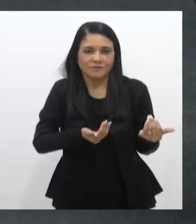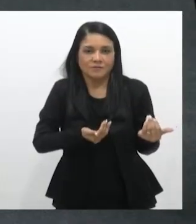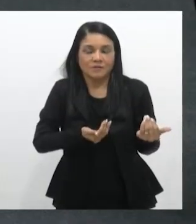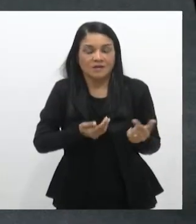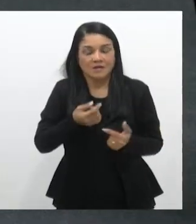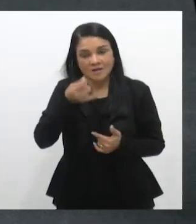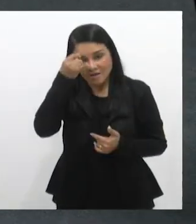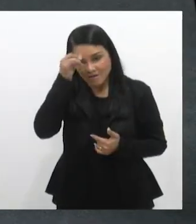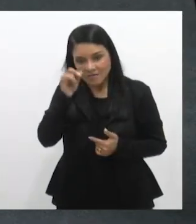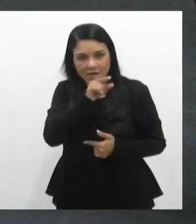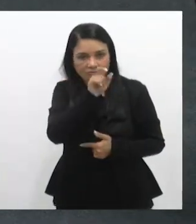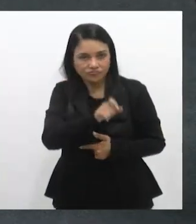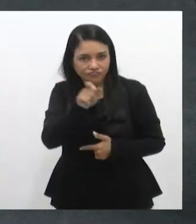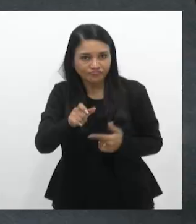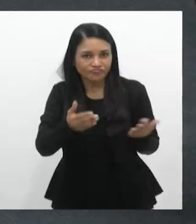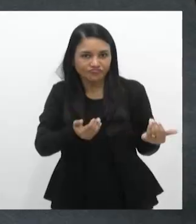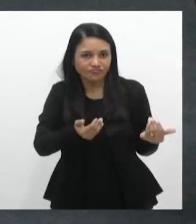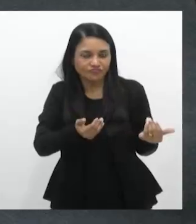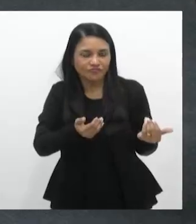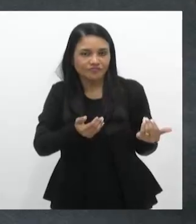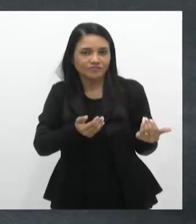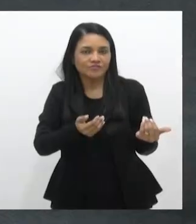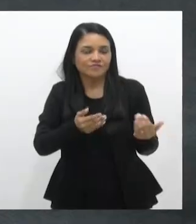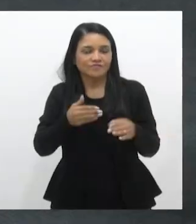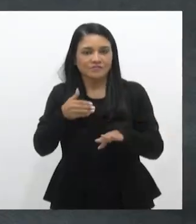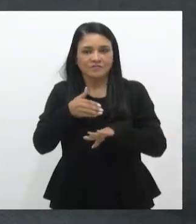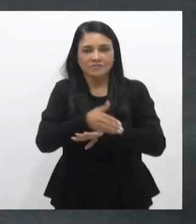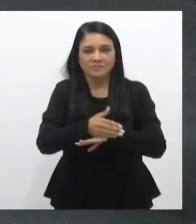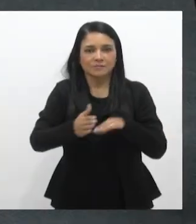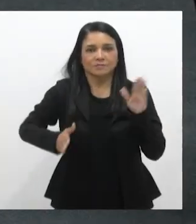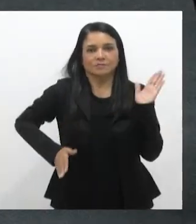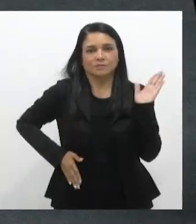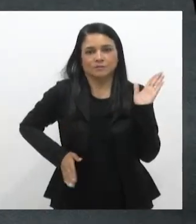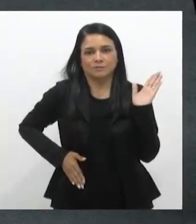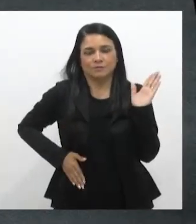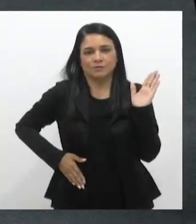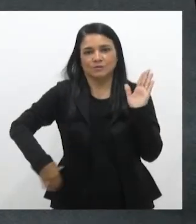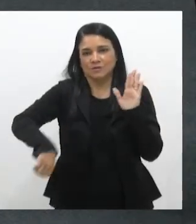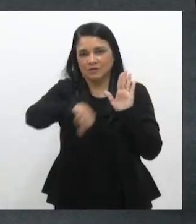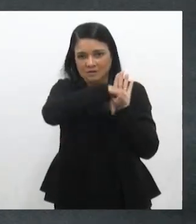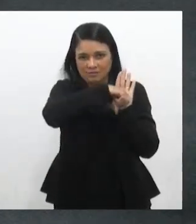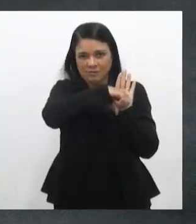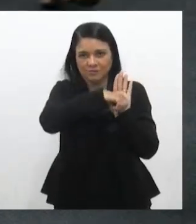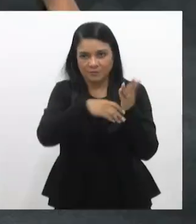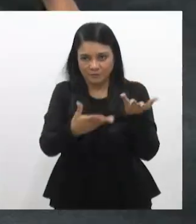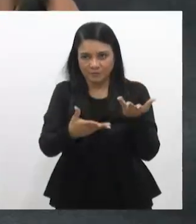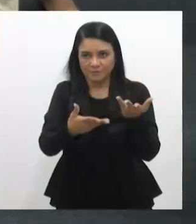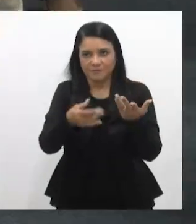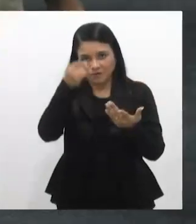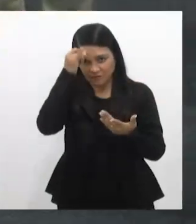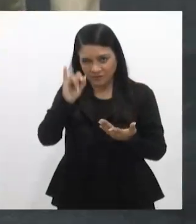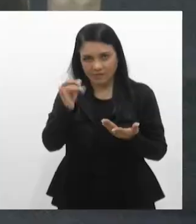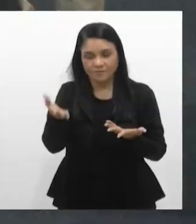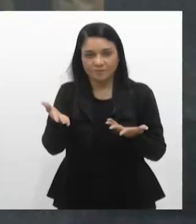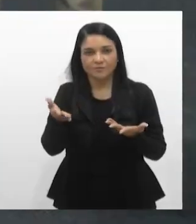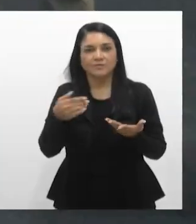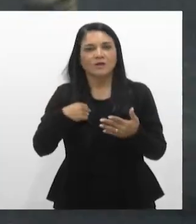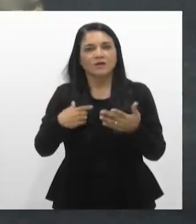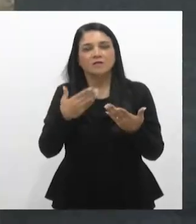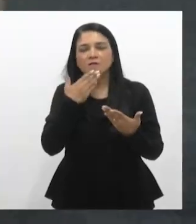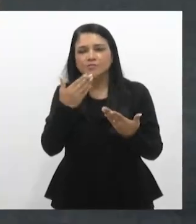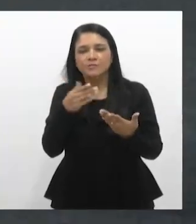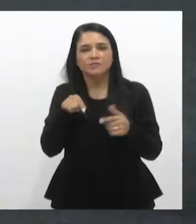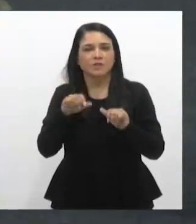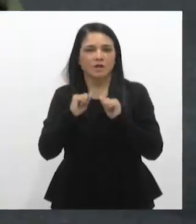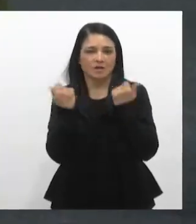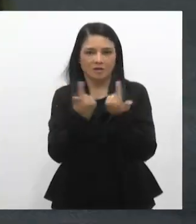em talvez entrar para a vida do crime. Portanto, eu peço aqui celeridade dessa casa para que a gente aprove